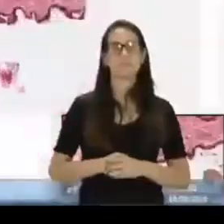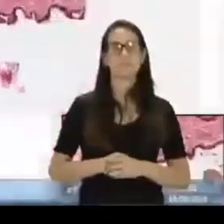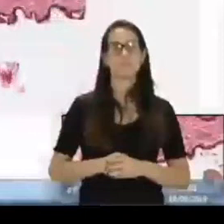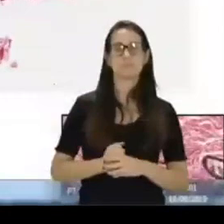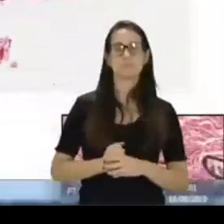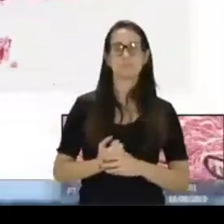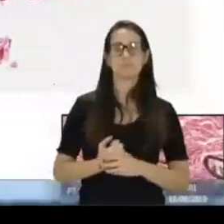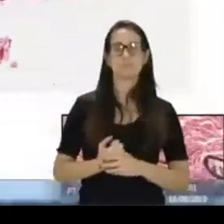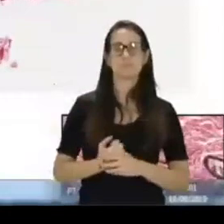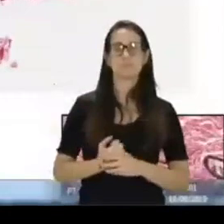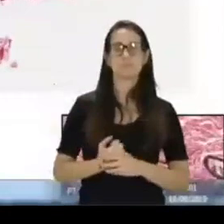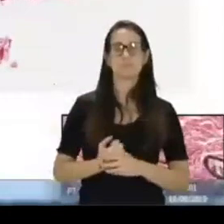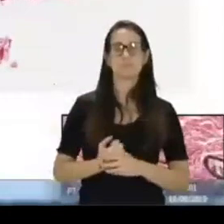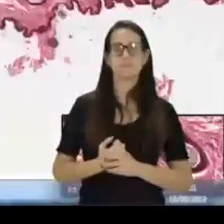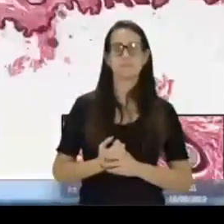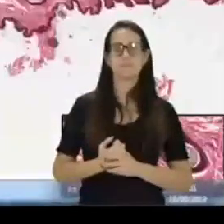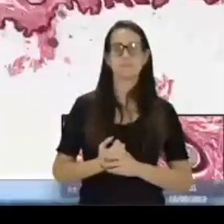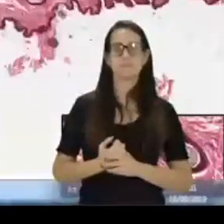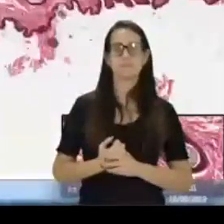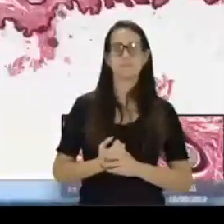para observarmos aqui essa outra